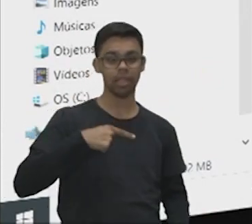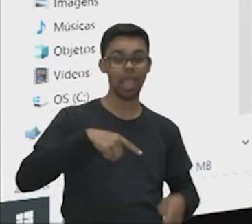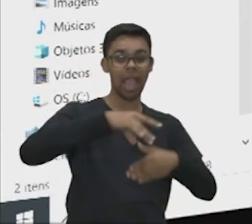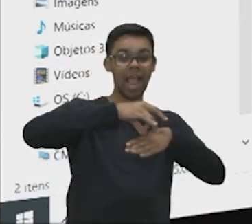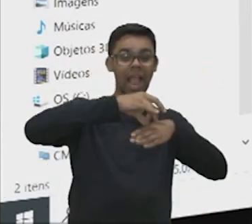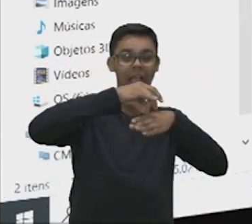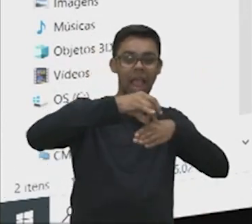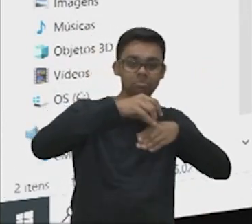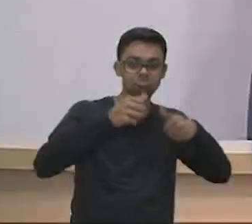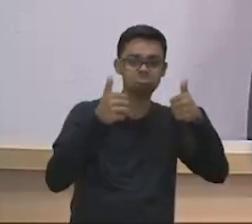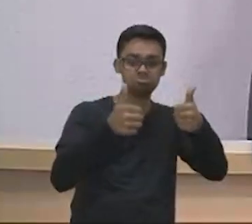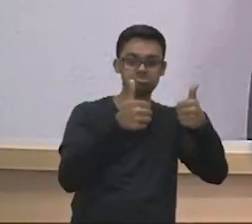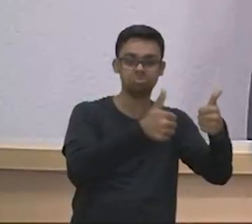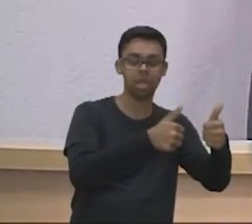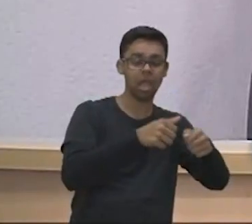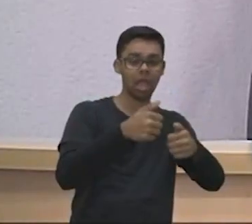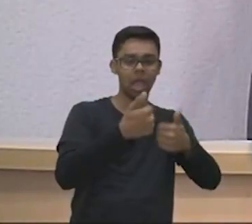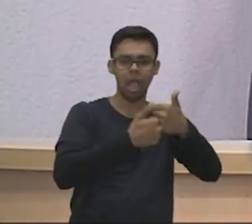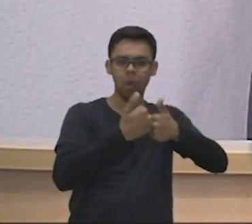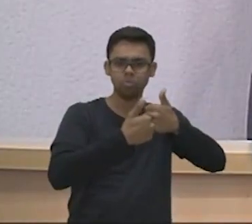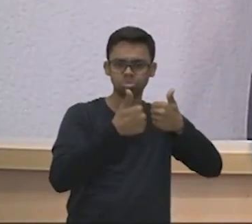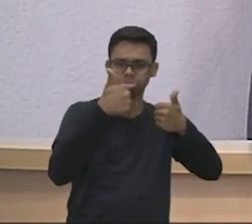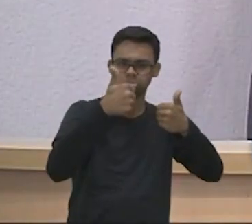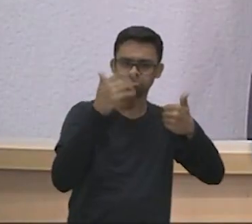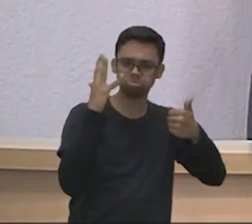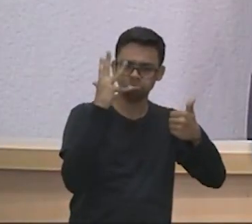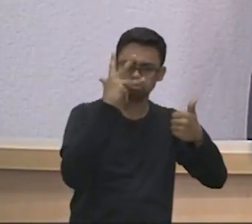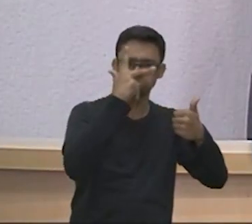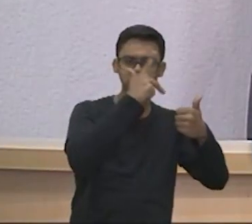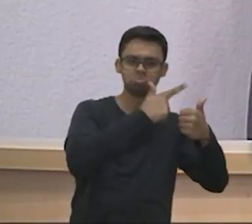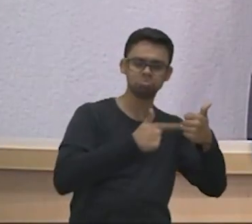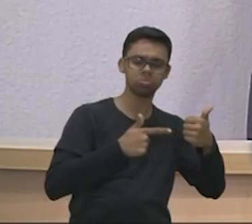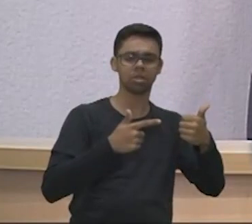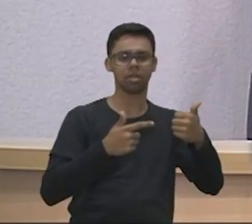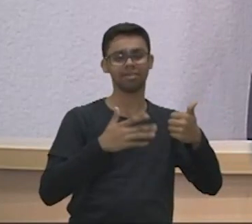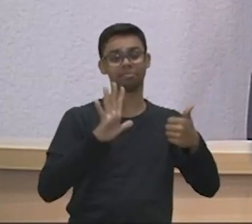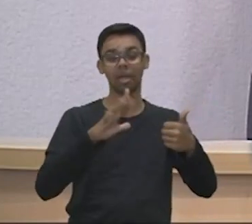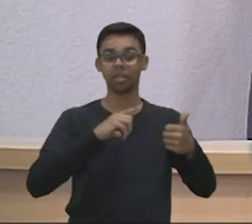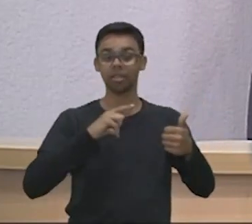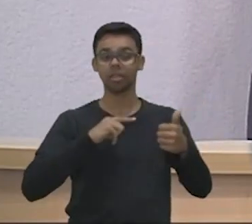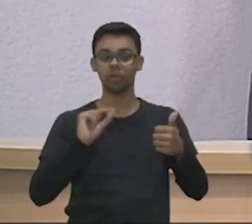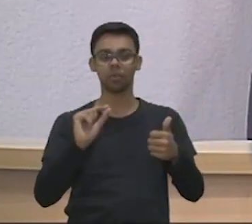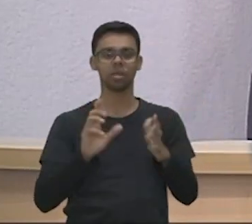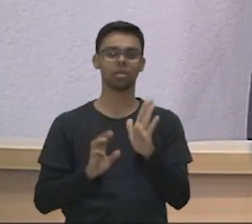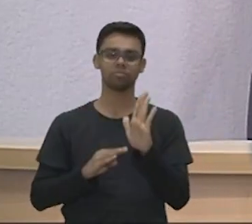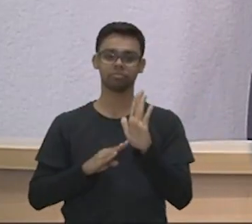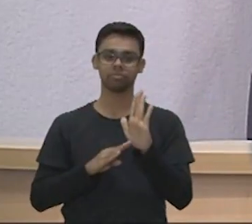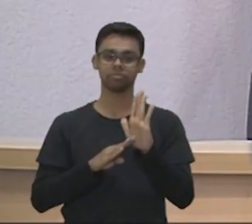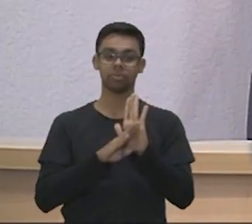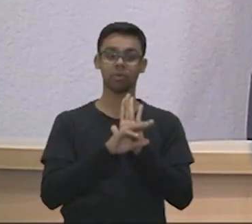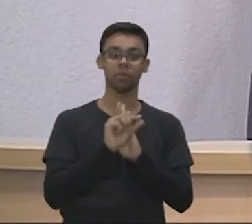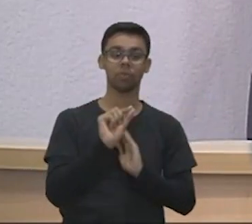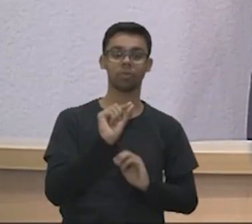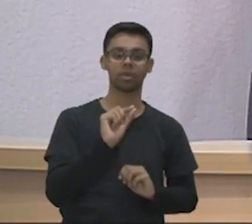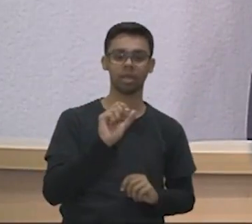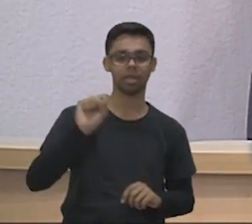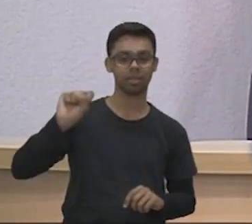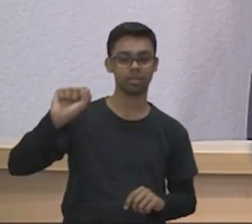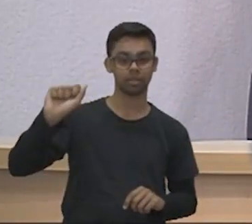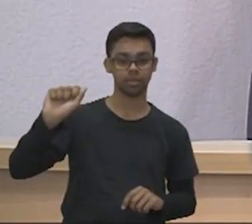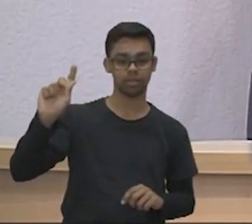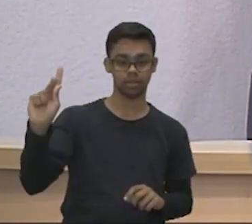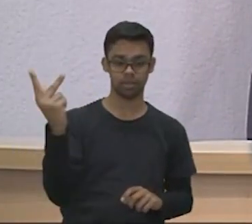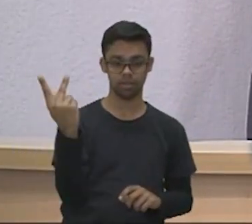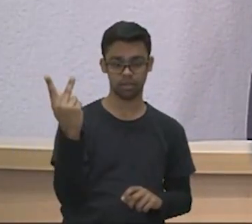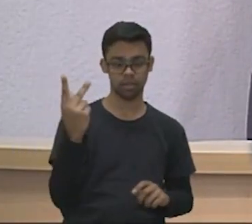arroz branquinho. Mas nós tivemos aí um aumento no contrato com a SHA.